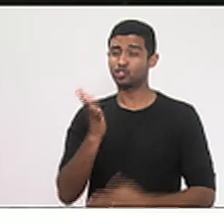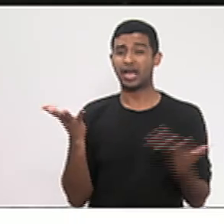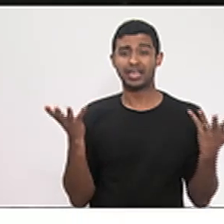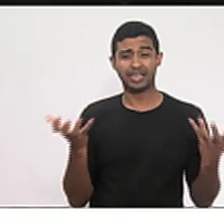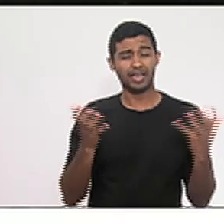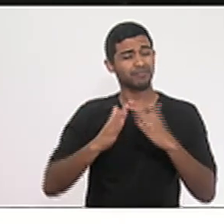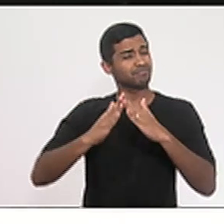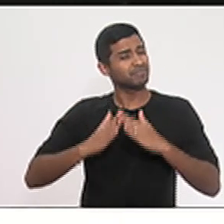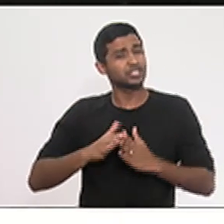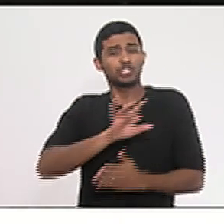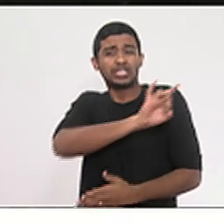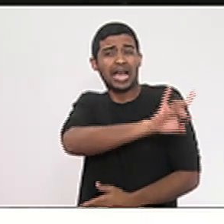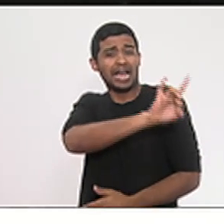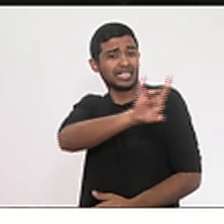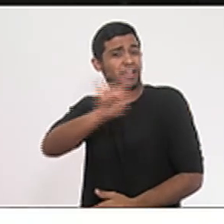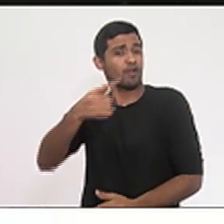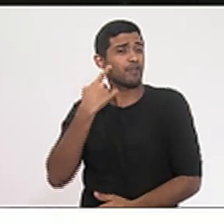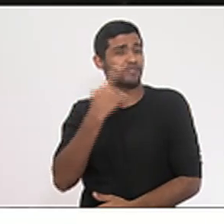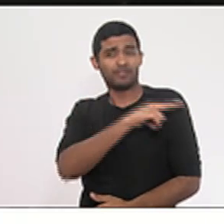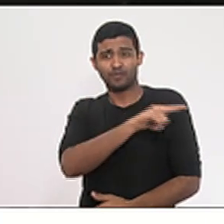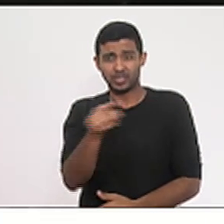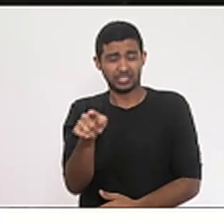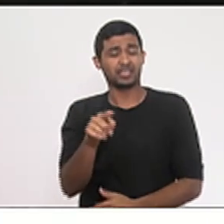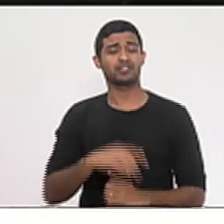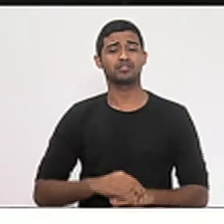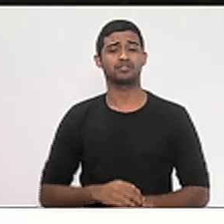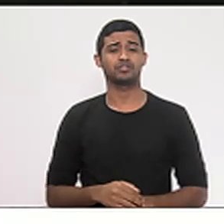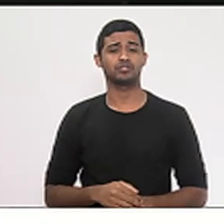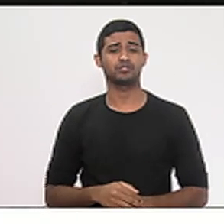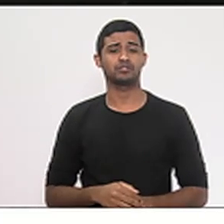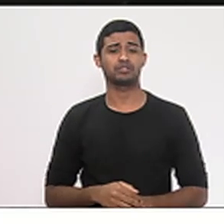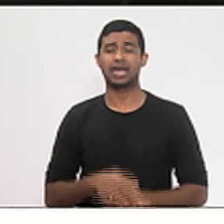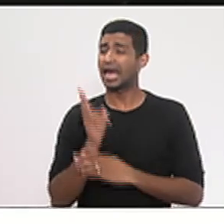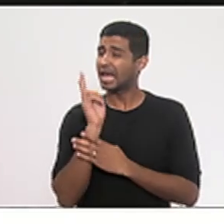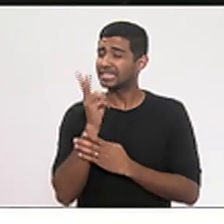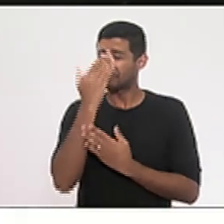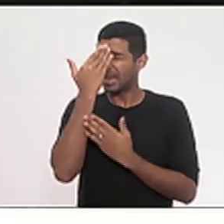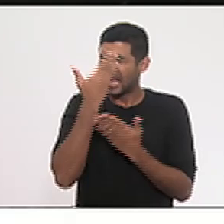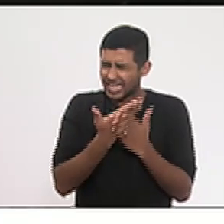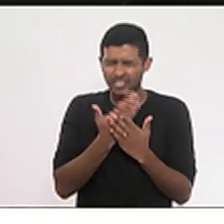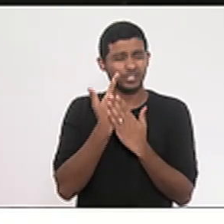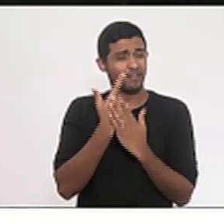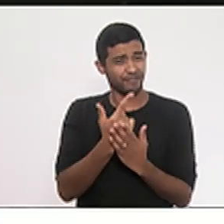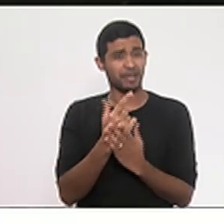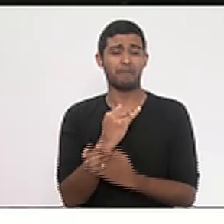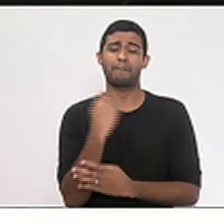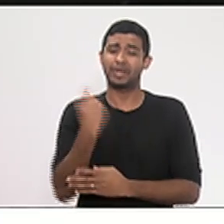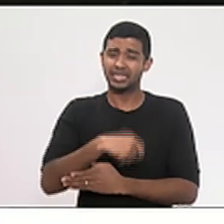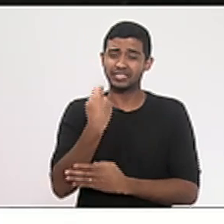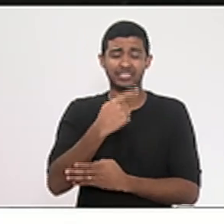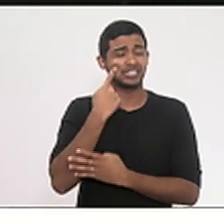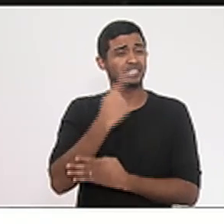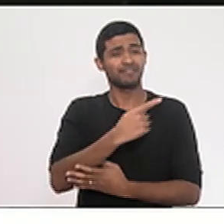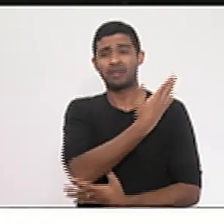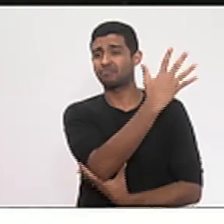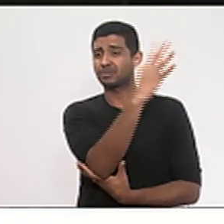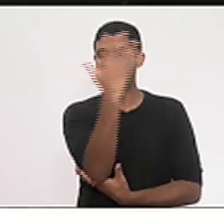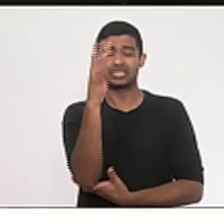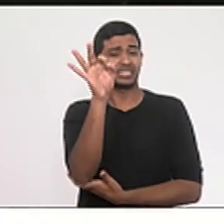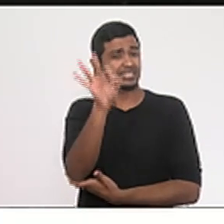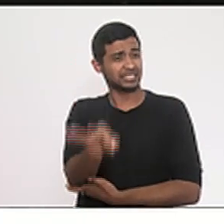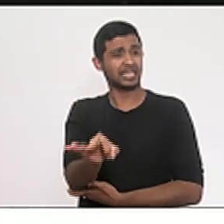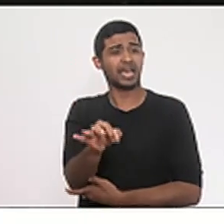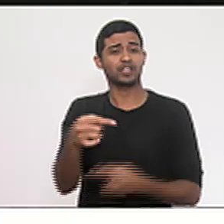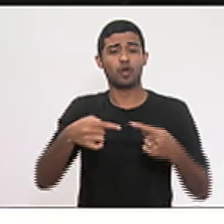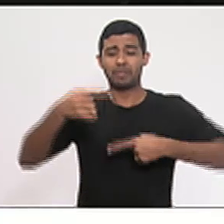apelo a todos que verdadeiramente acreditam na importância de se ter um ambiente adequado para